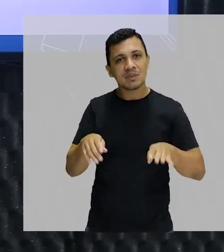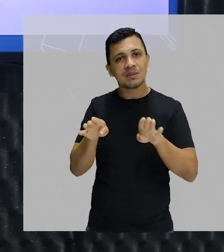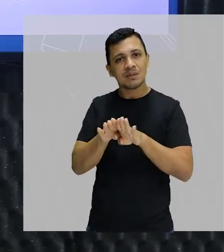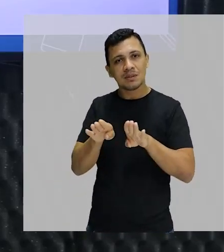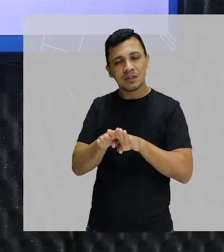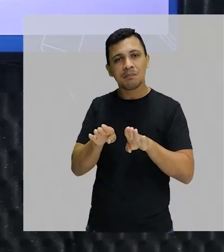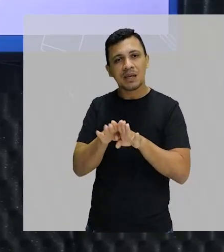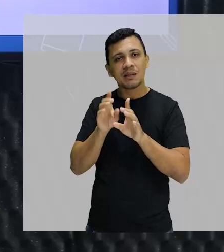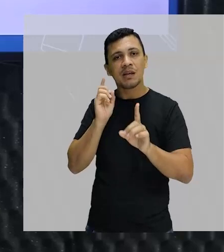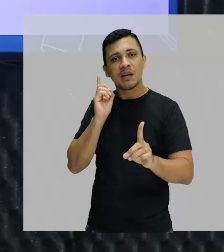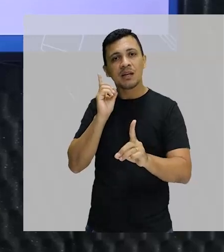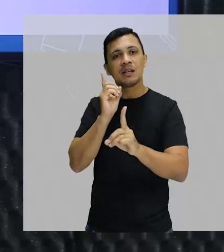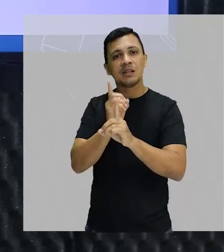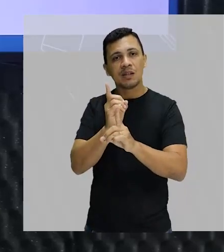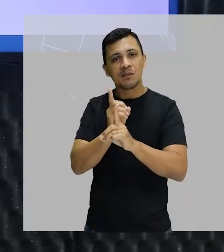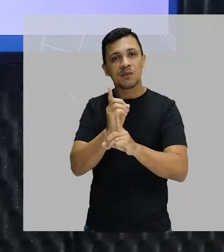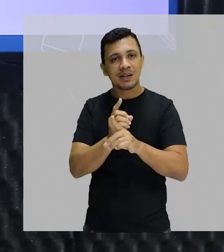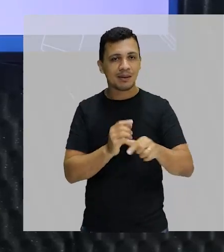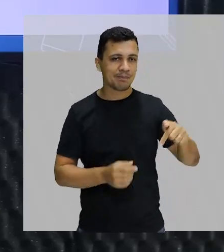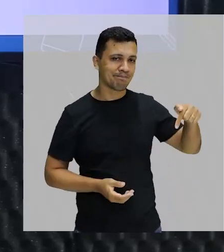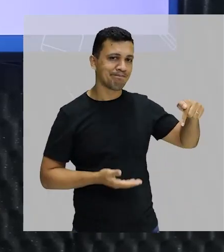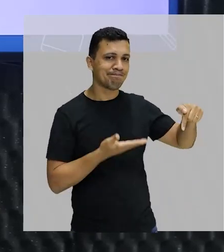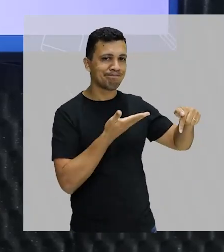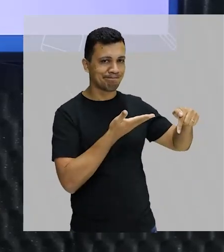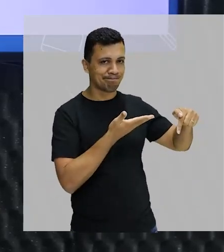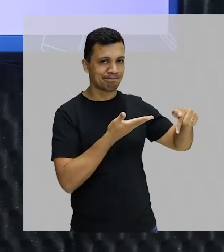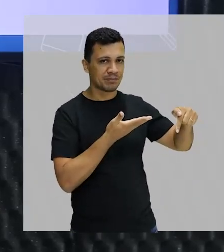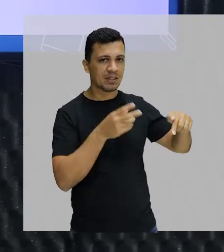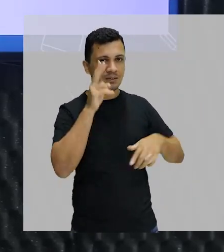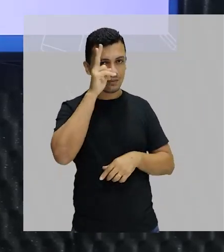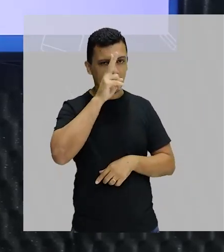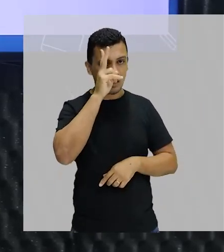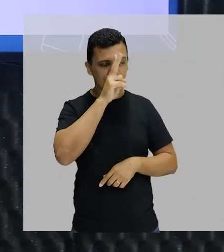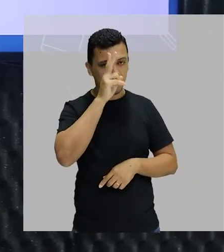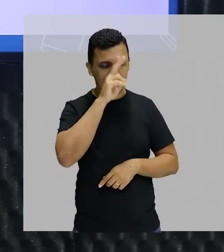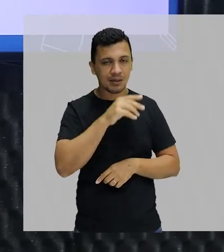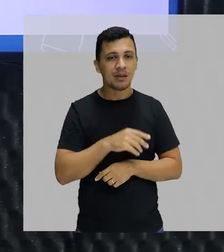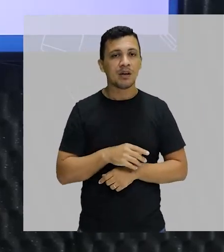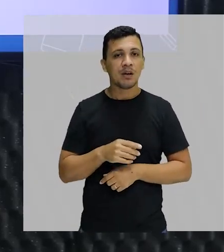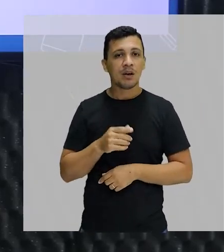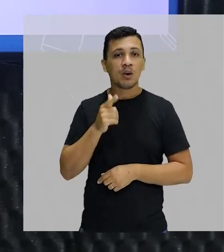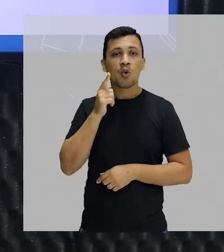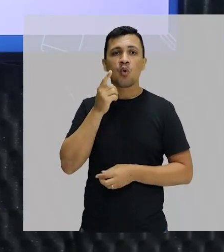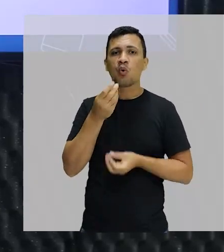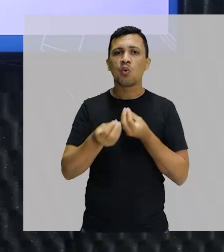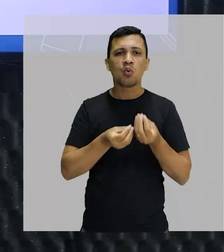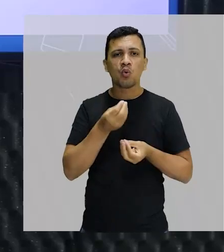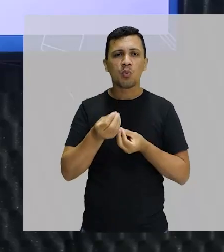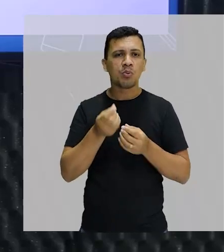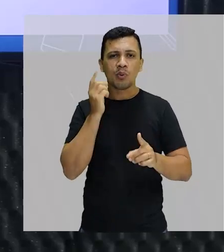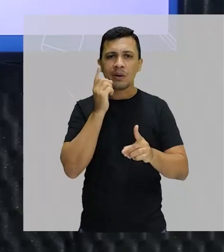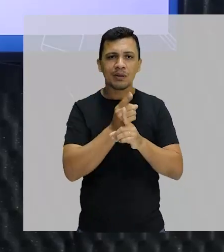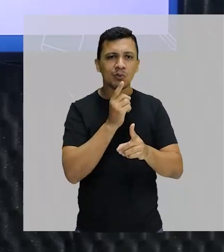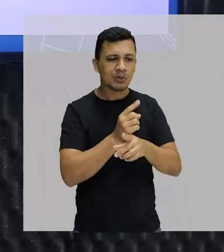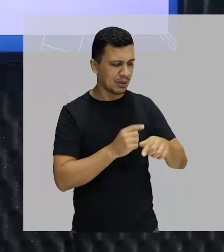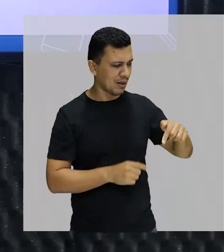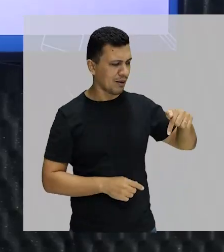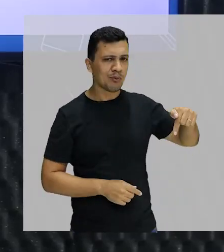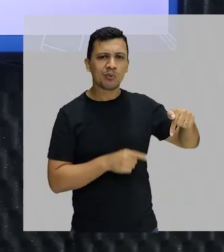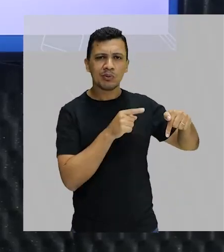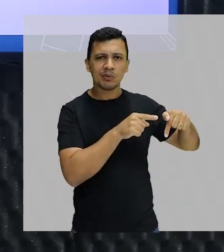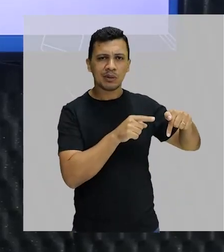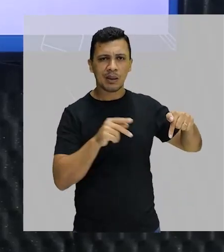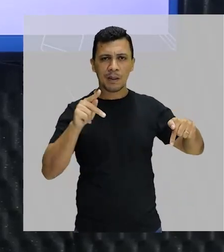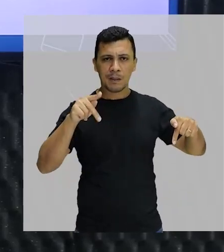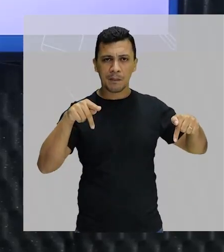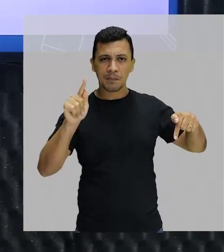também identificar a razão. Lembra, para que você identifique a razão em uma PG, basta